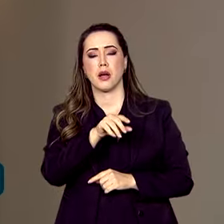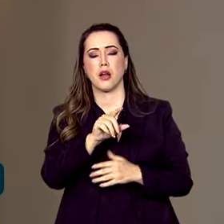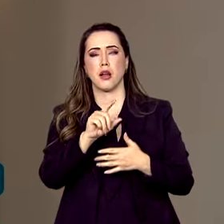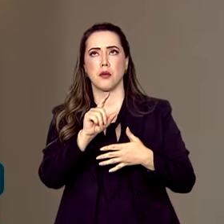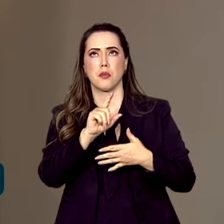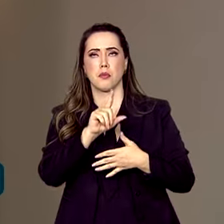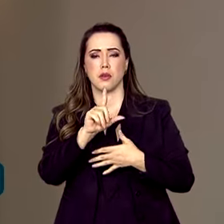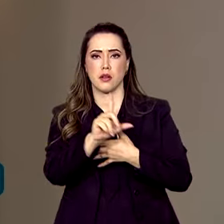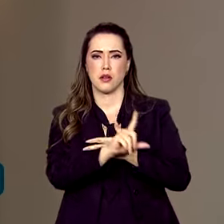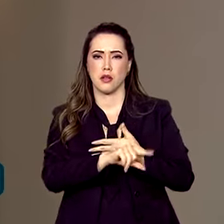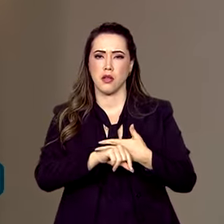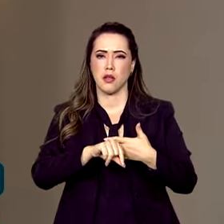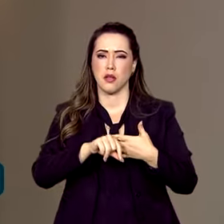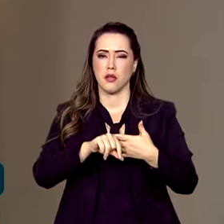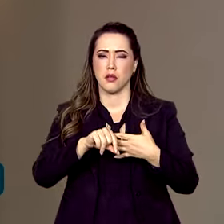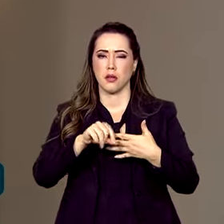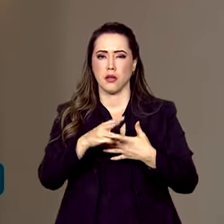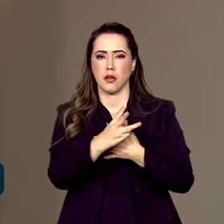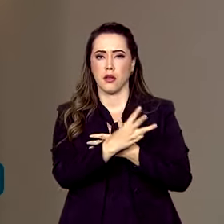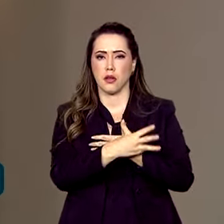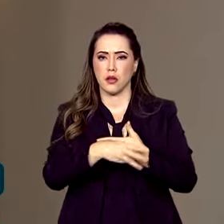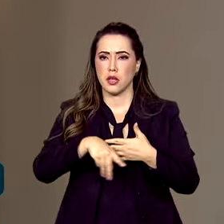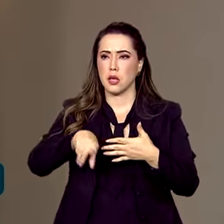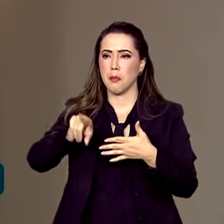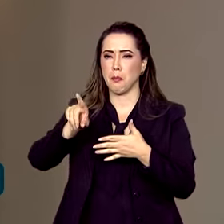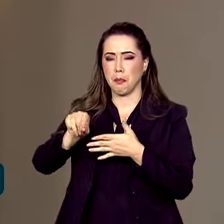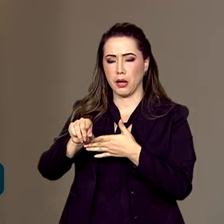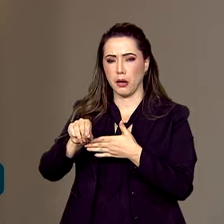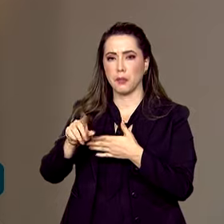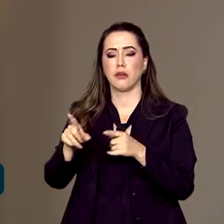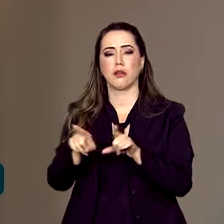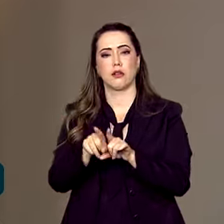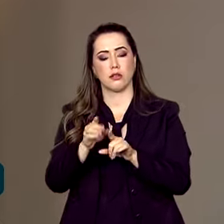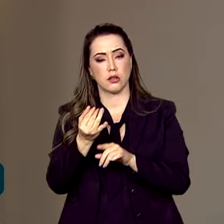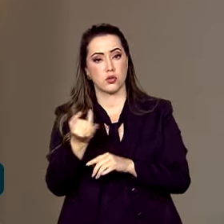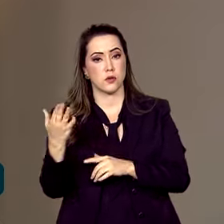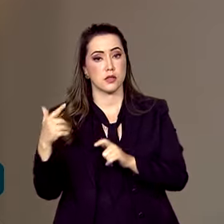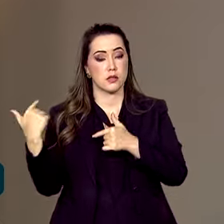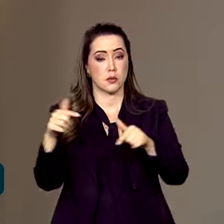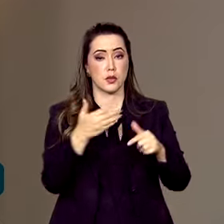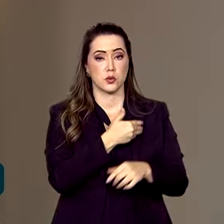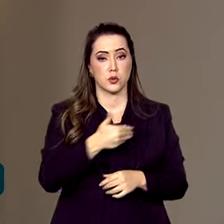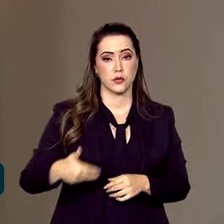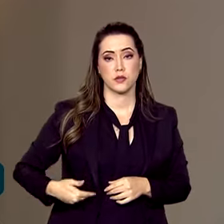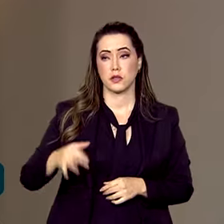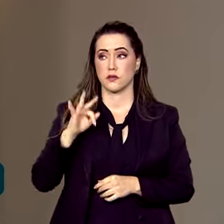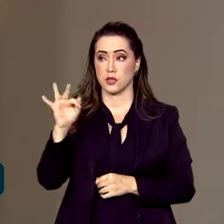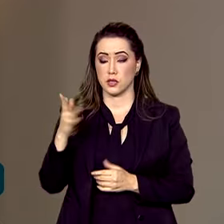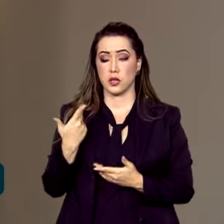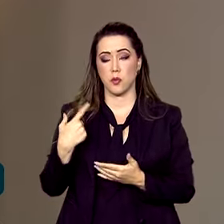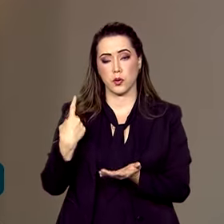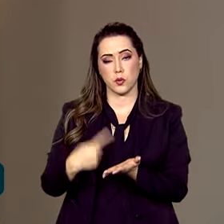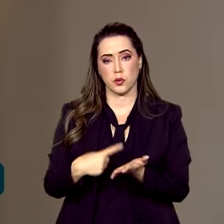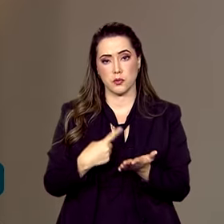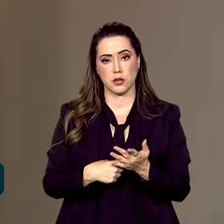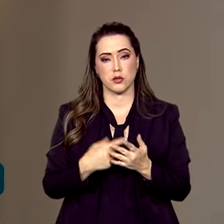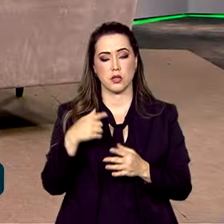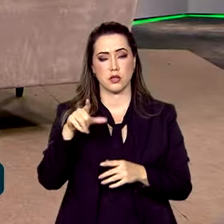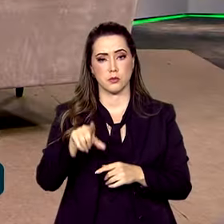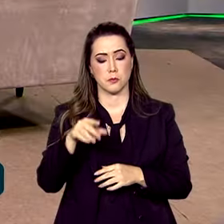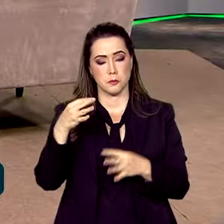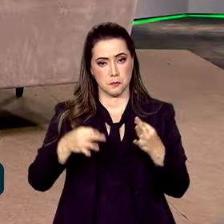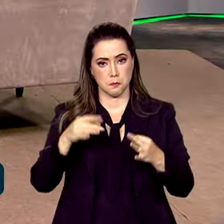Polícia Rodoviária Federal, enfim, é uma grande articulação do governo federal para o cumprimento dessa decisão judicial. A